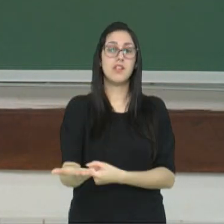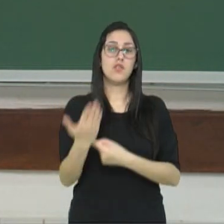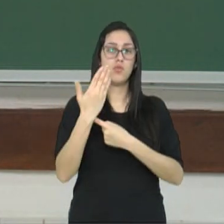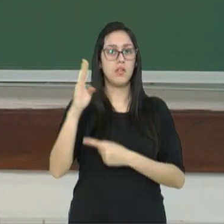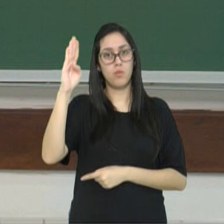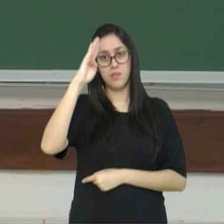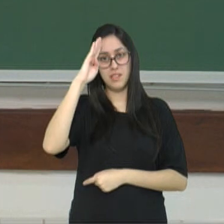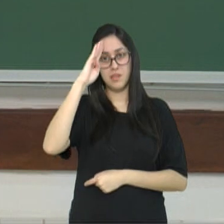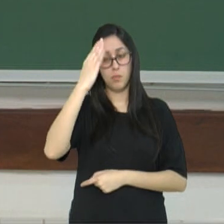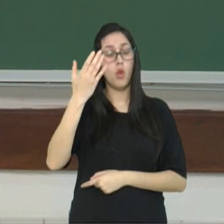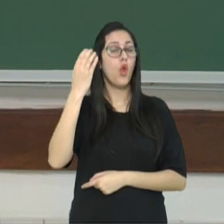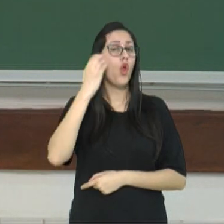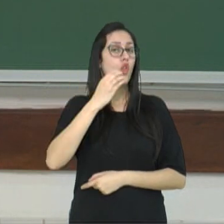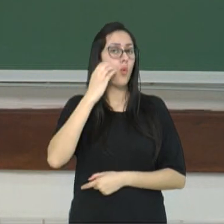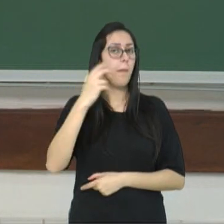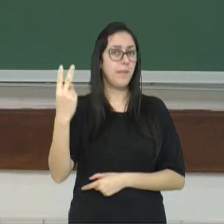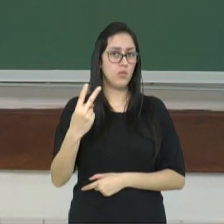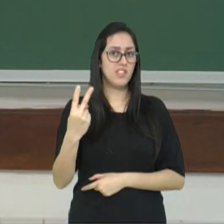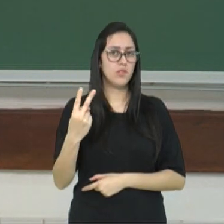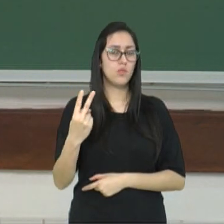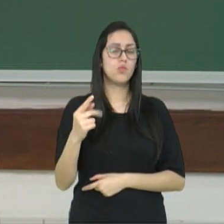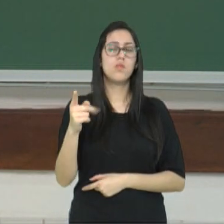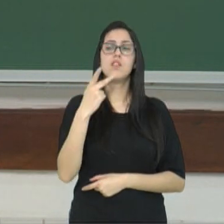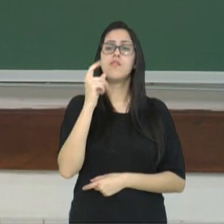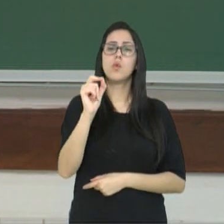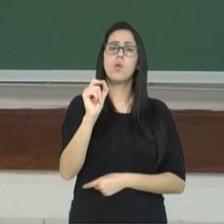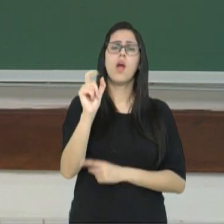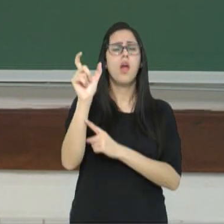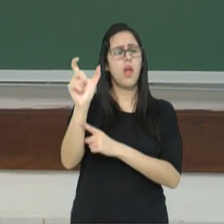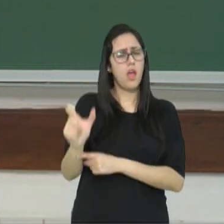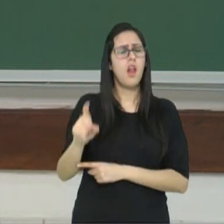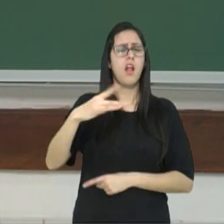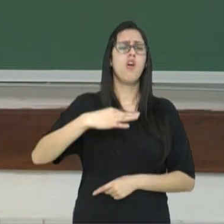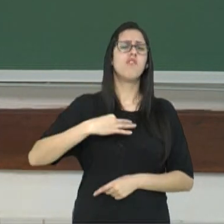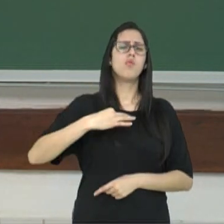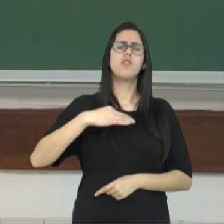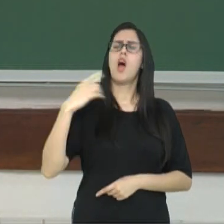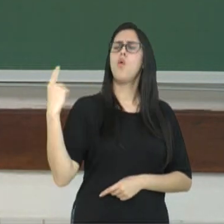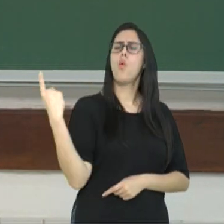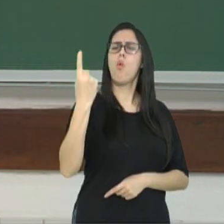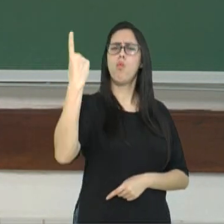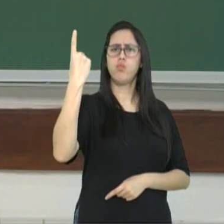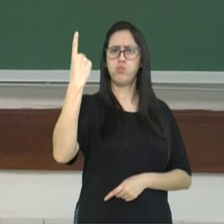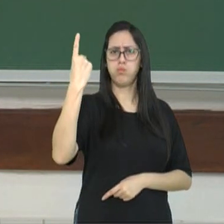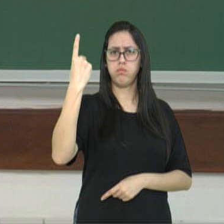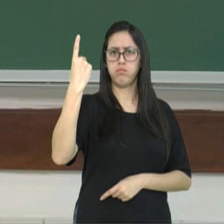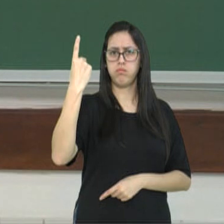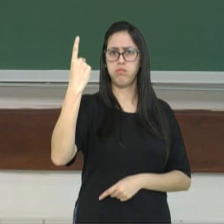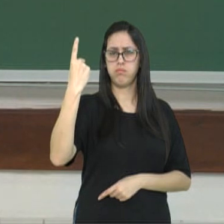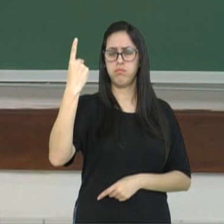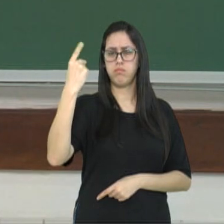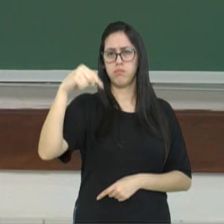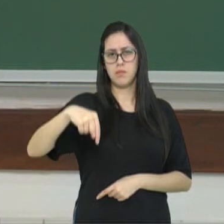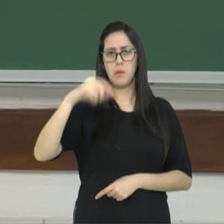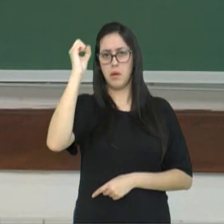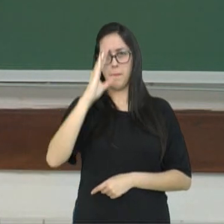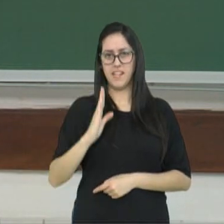Dom Pedro II, ele gostava de declarar que ele era o voluntário número 1. dos voluntários da pátria no